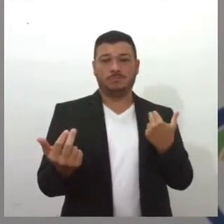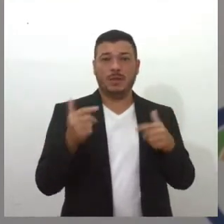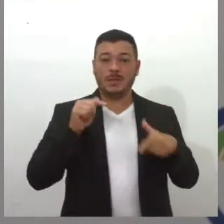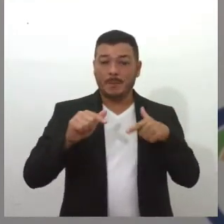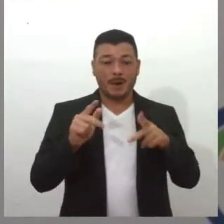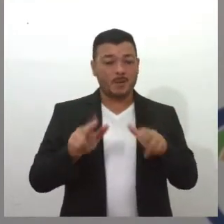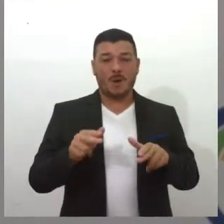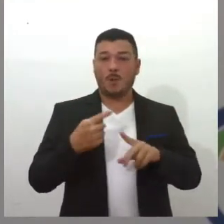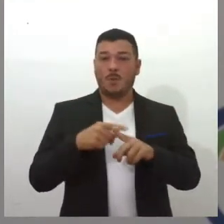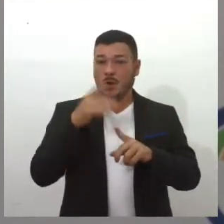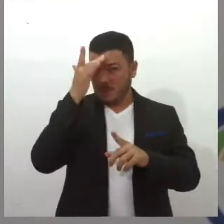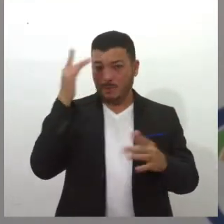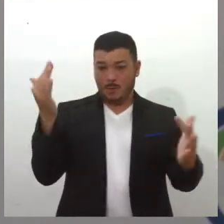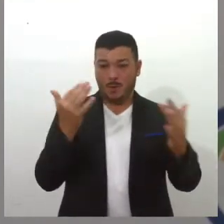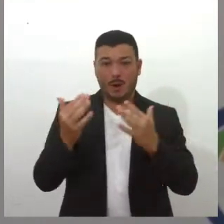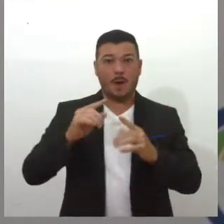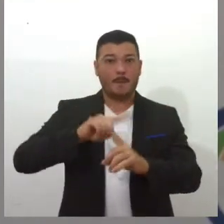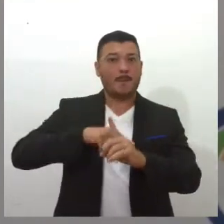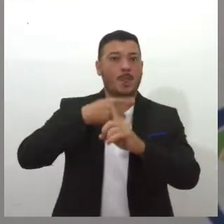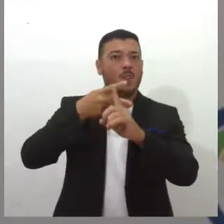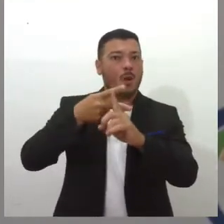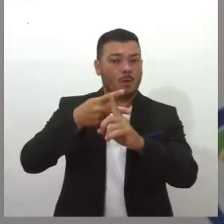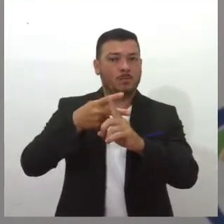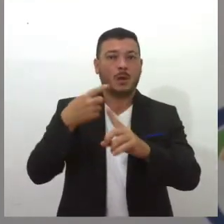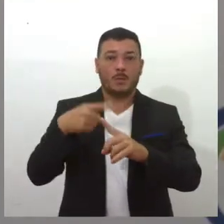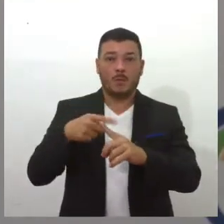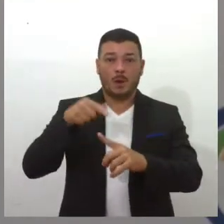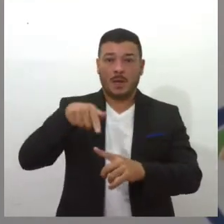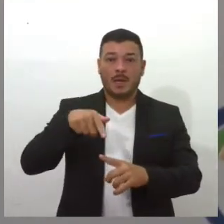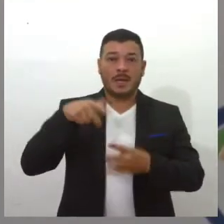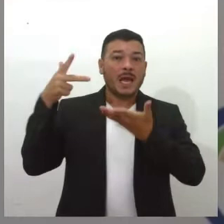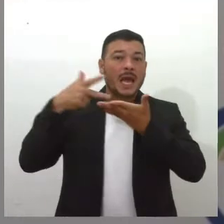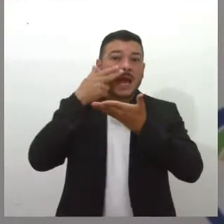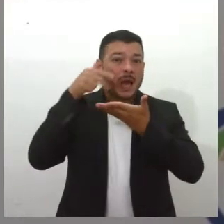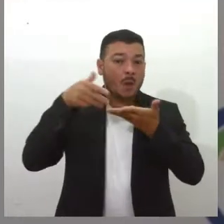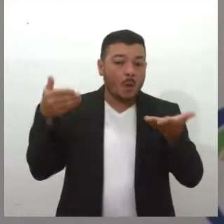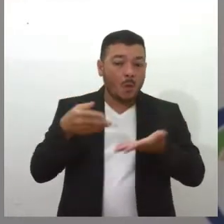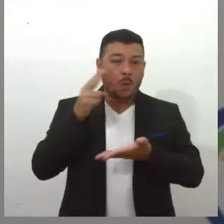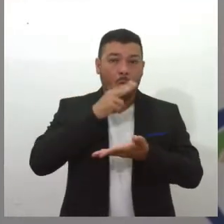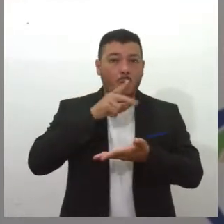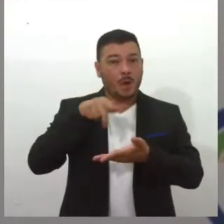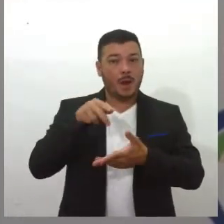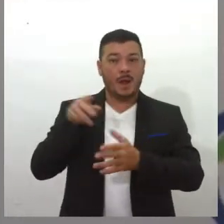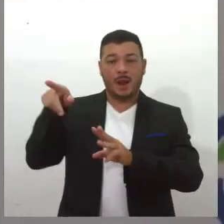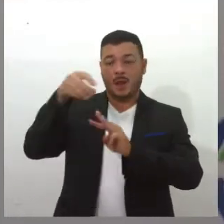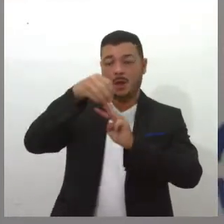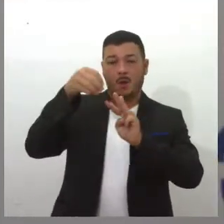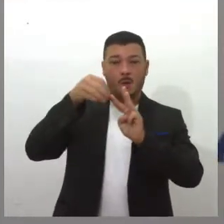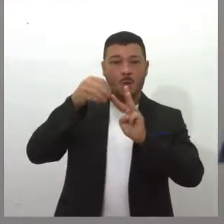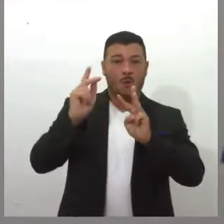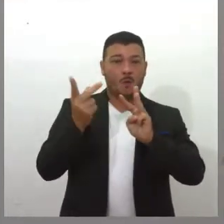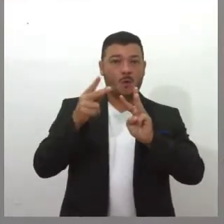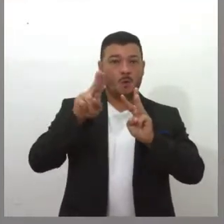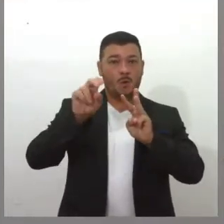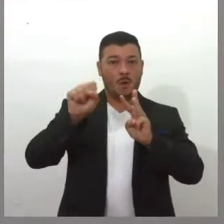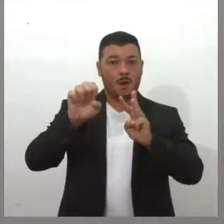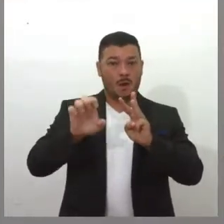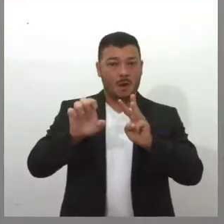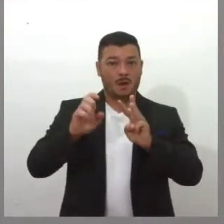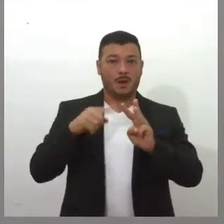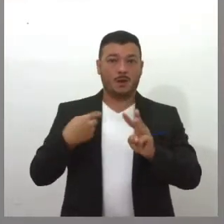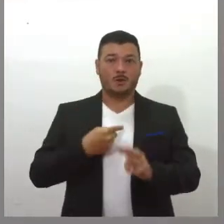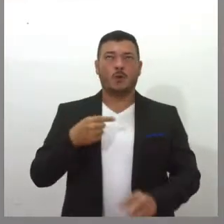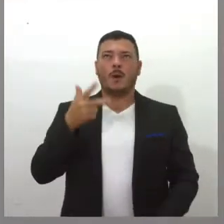porque o único serviço em Aracaju de bucomaxilo que atende urgência é o UZI. E nós somos